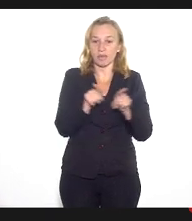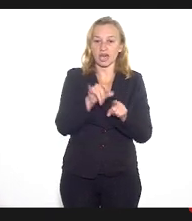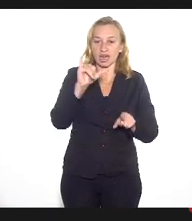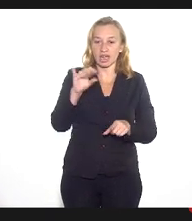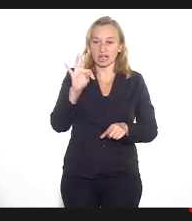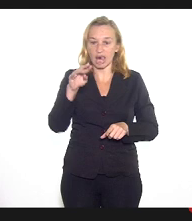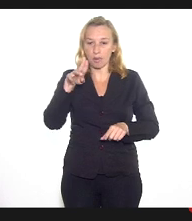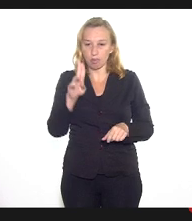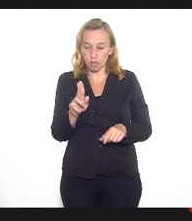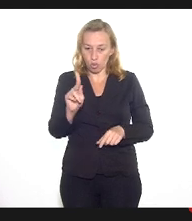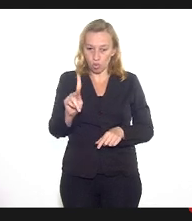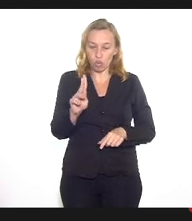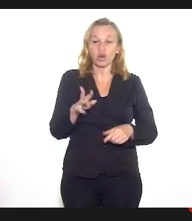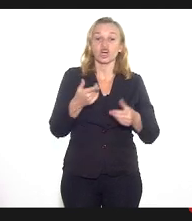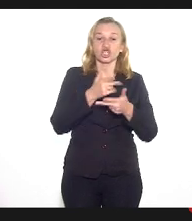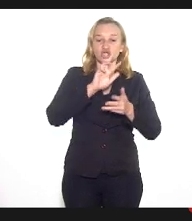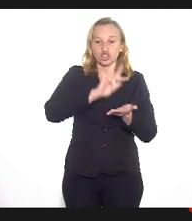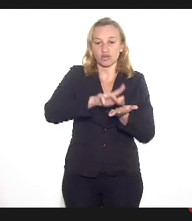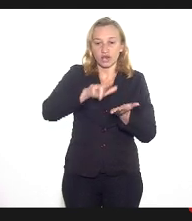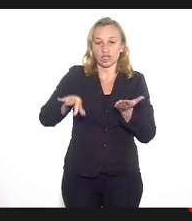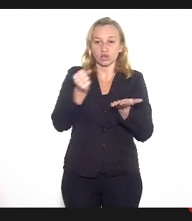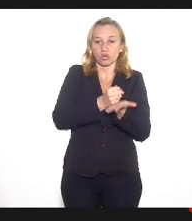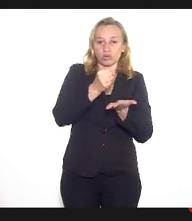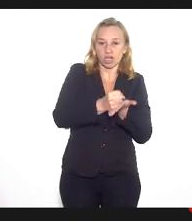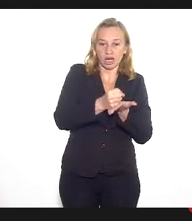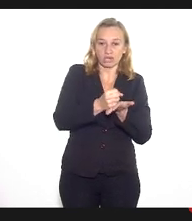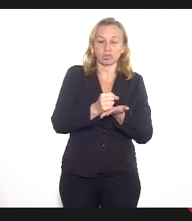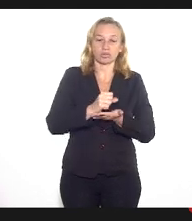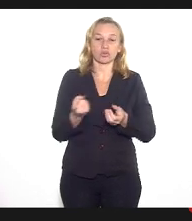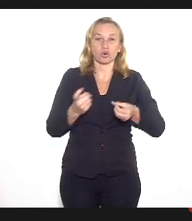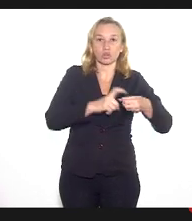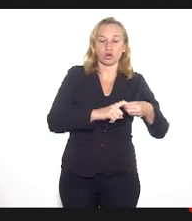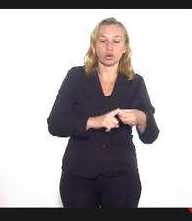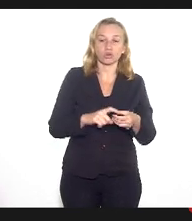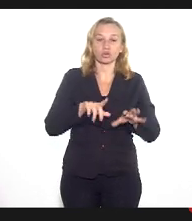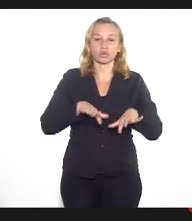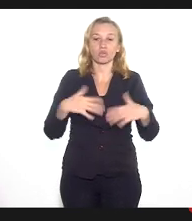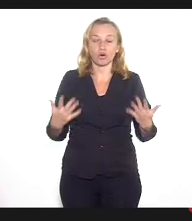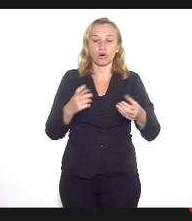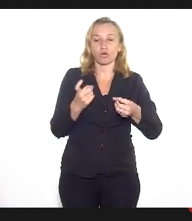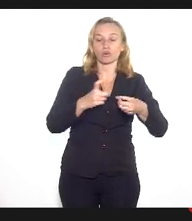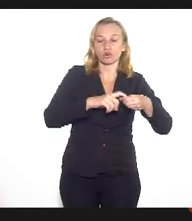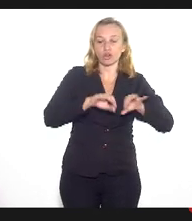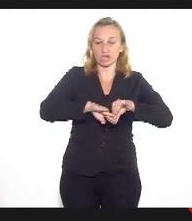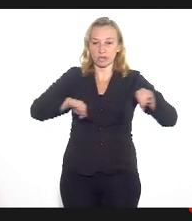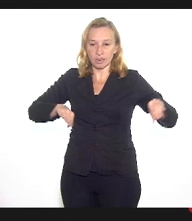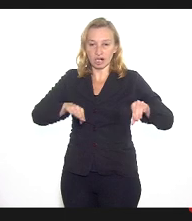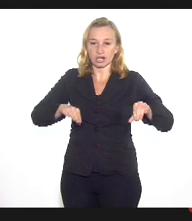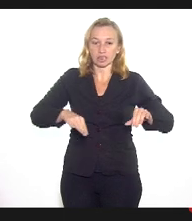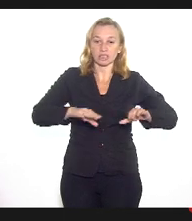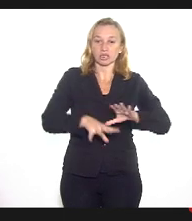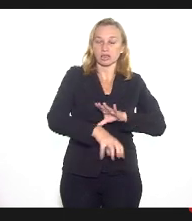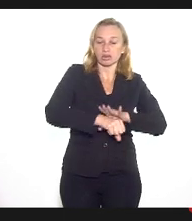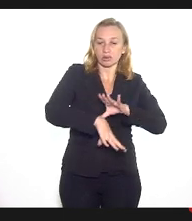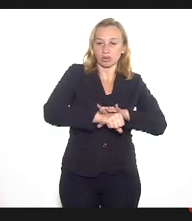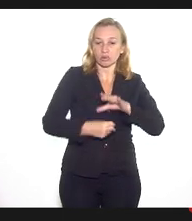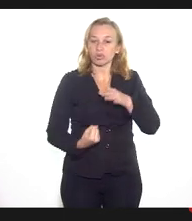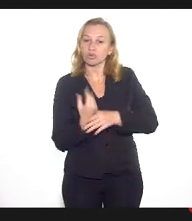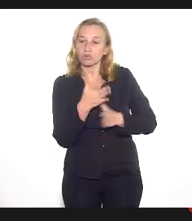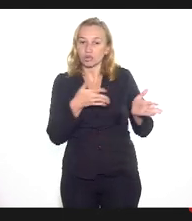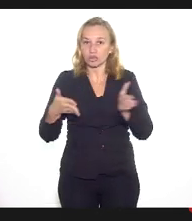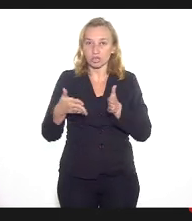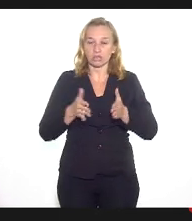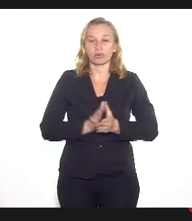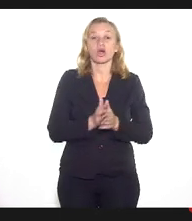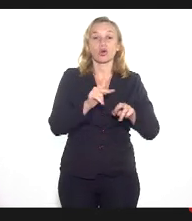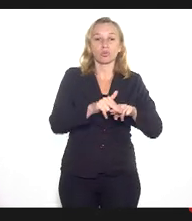utilização de diferentes contratos e consórcios, motivo pelo qual é um consórcio separado dos ativos de exploração e produção que ele atende.